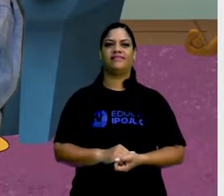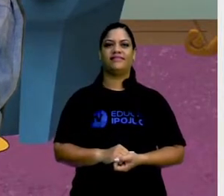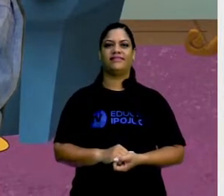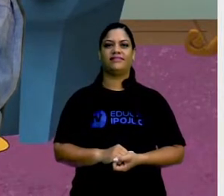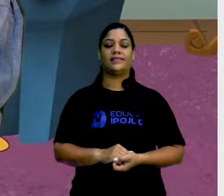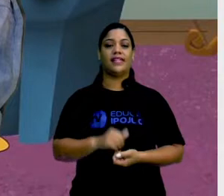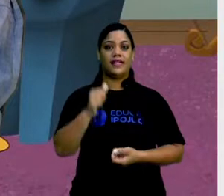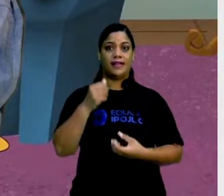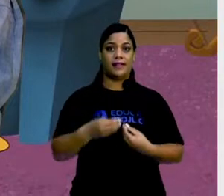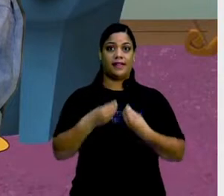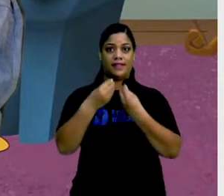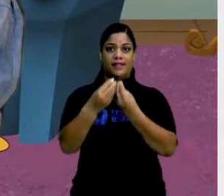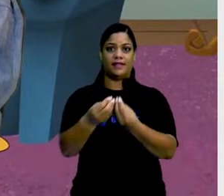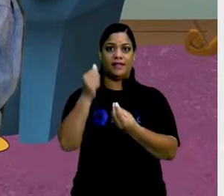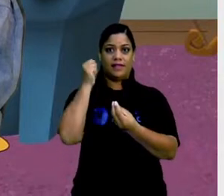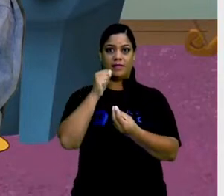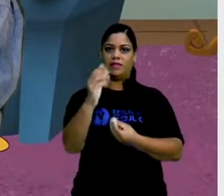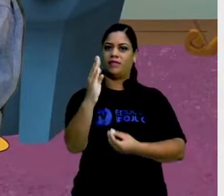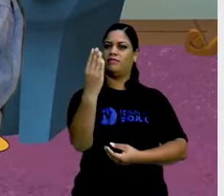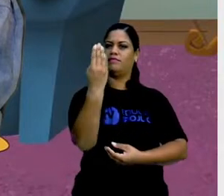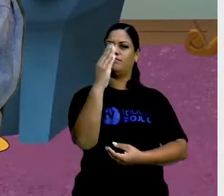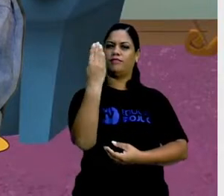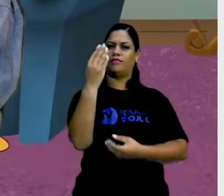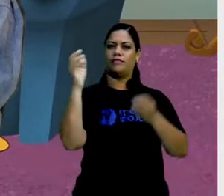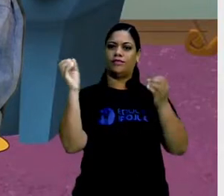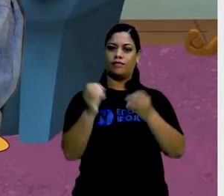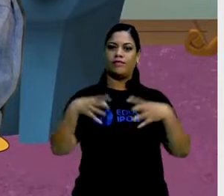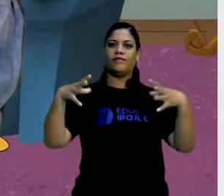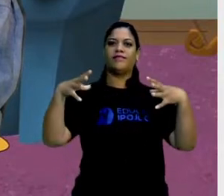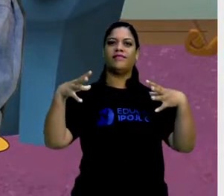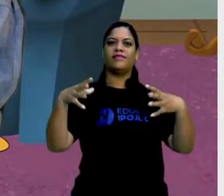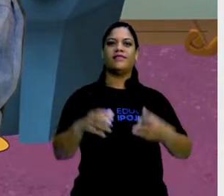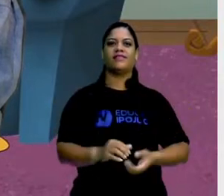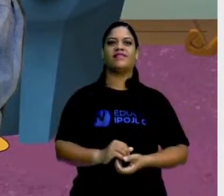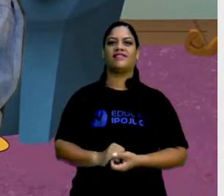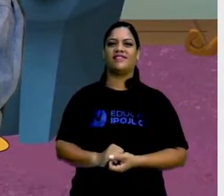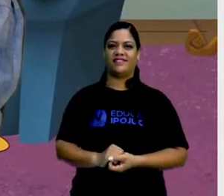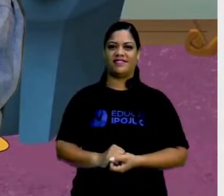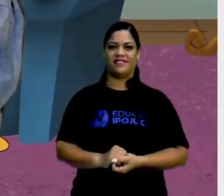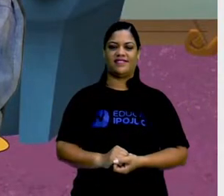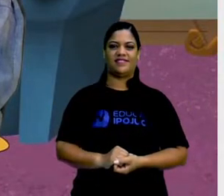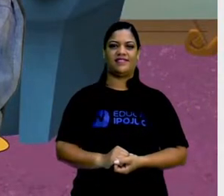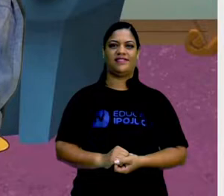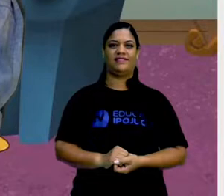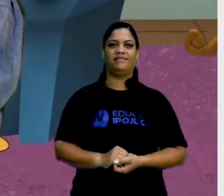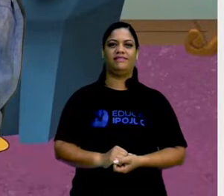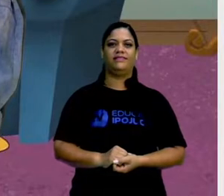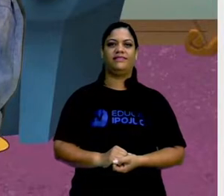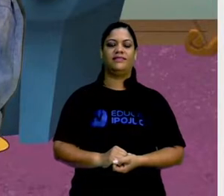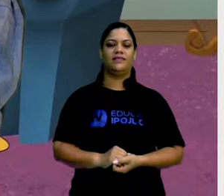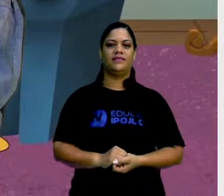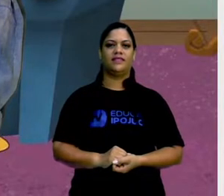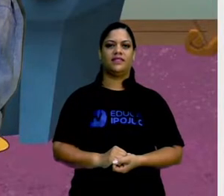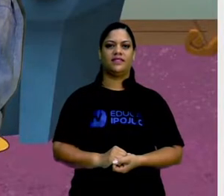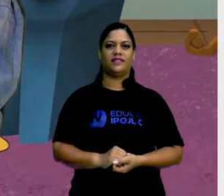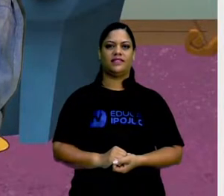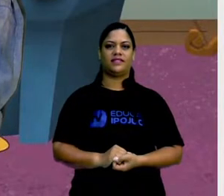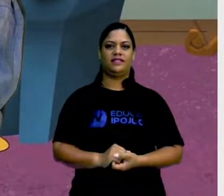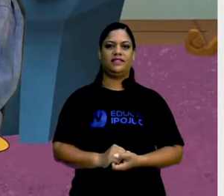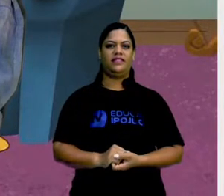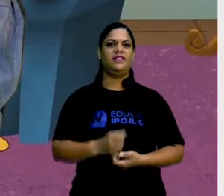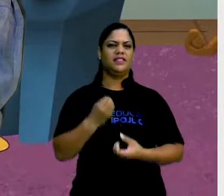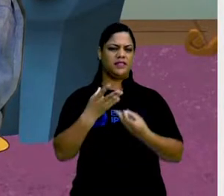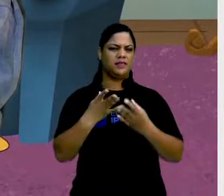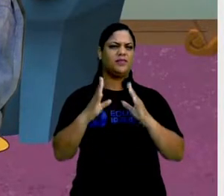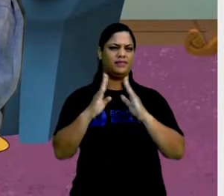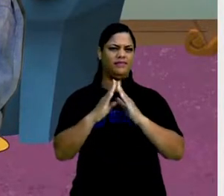à menina um espelho mágico, leiturinha. Eu queria pôr da vovó. É. A vovó sempre é bom a gente ir pra casa da